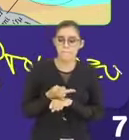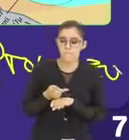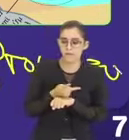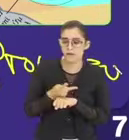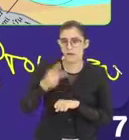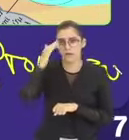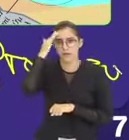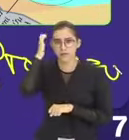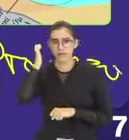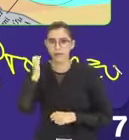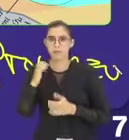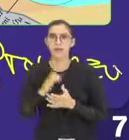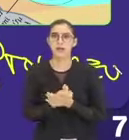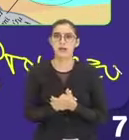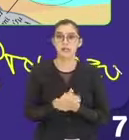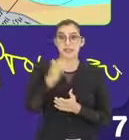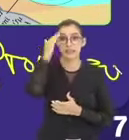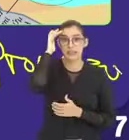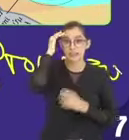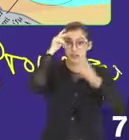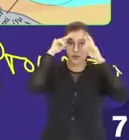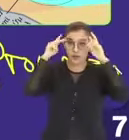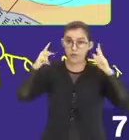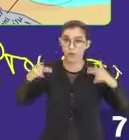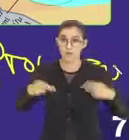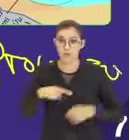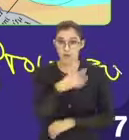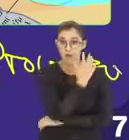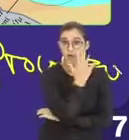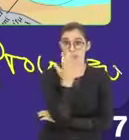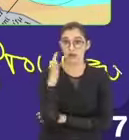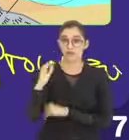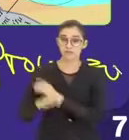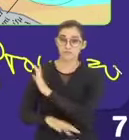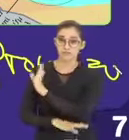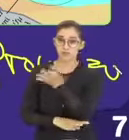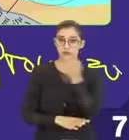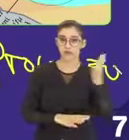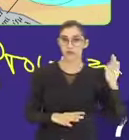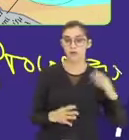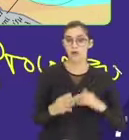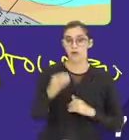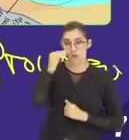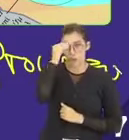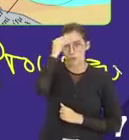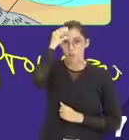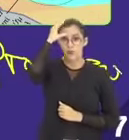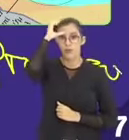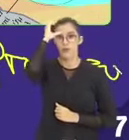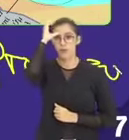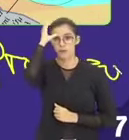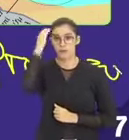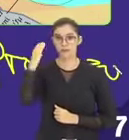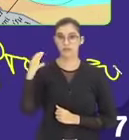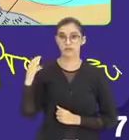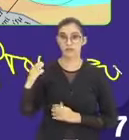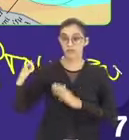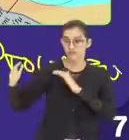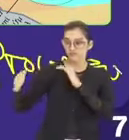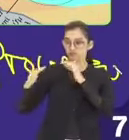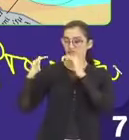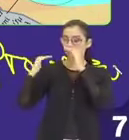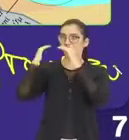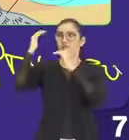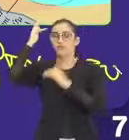das coisas e do conhecimento científico. Desenvolvimento científico desenvolvido pela filosofia. Então, te lembra,